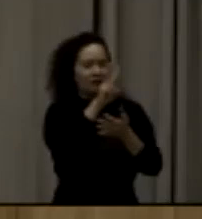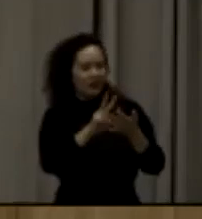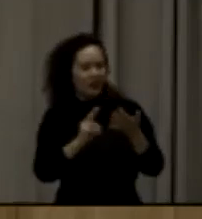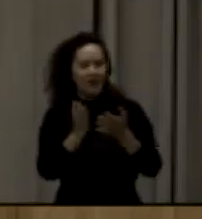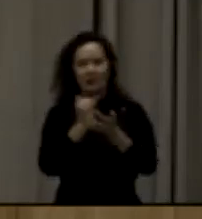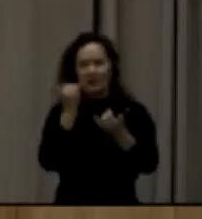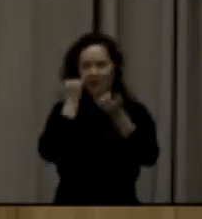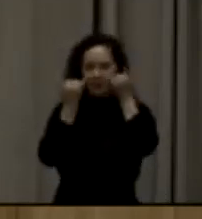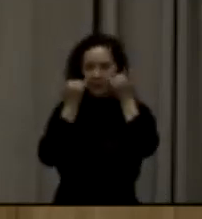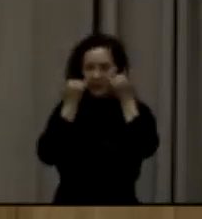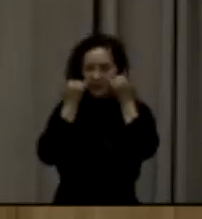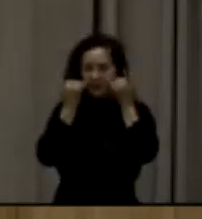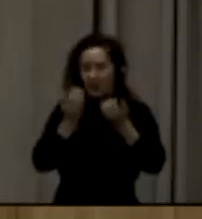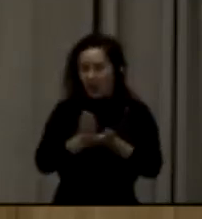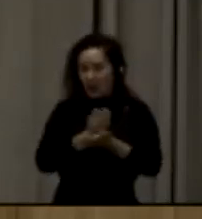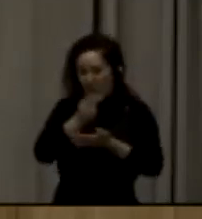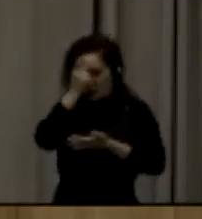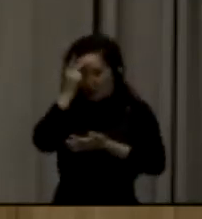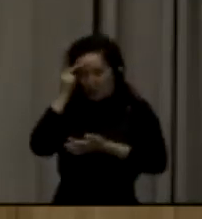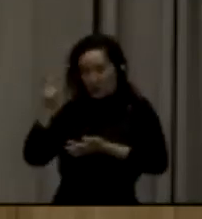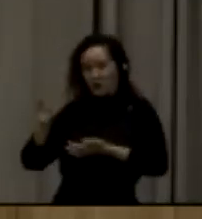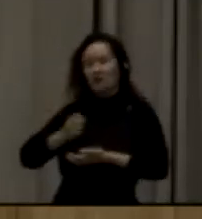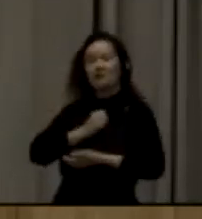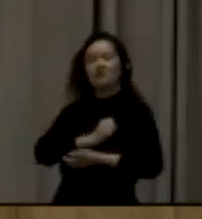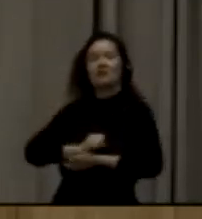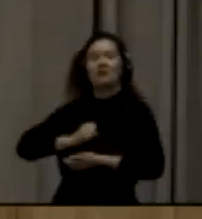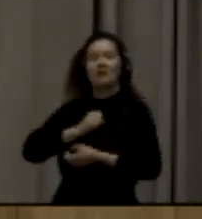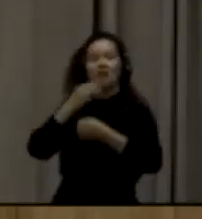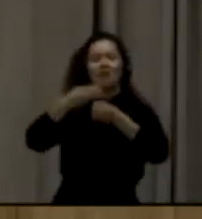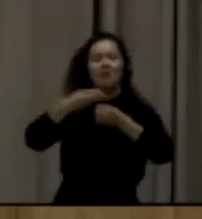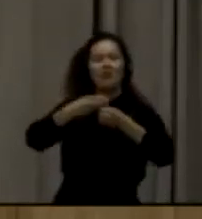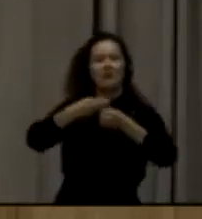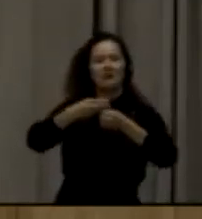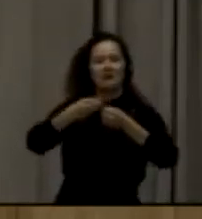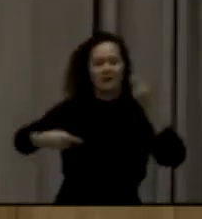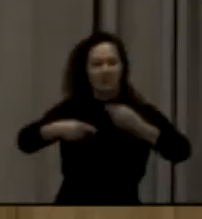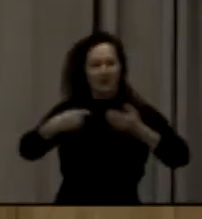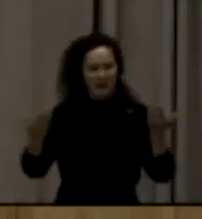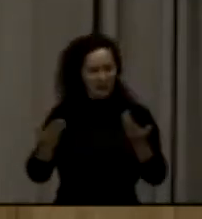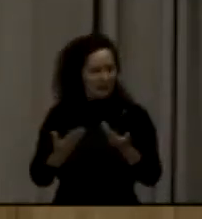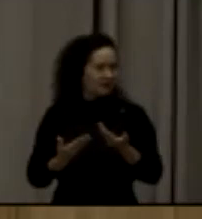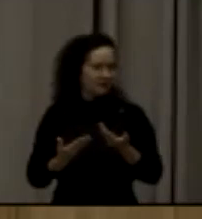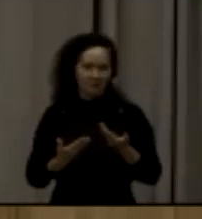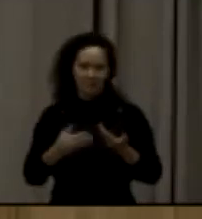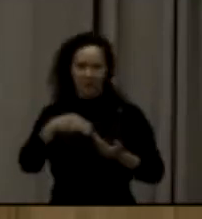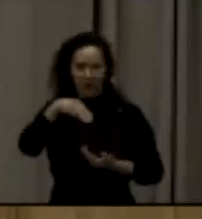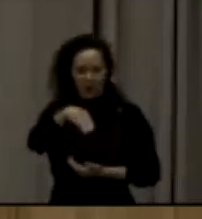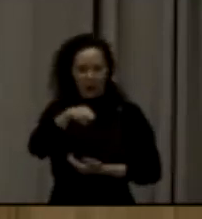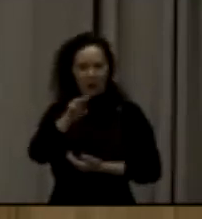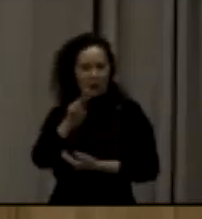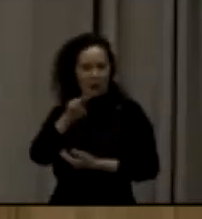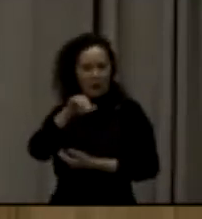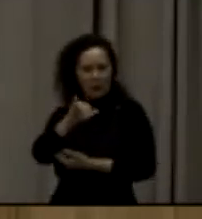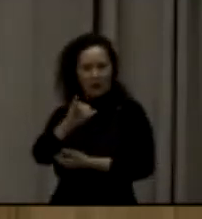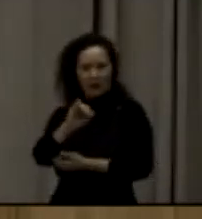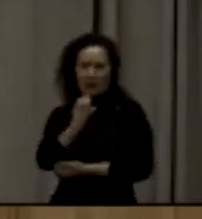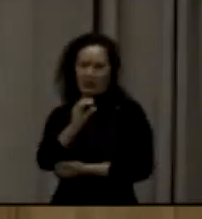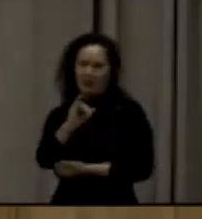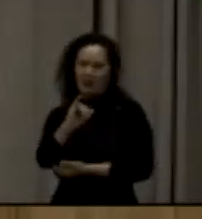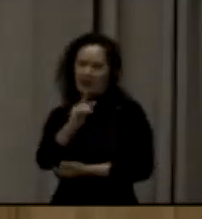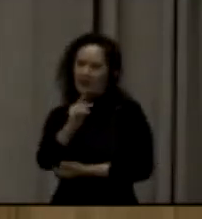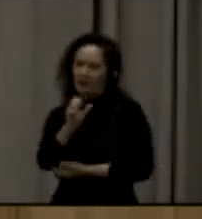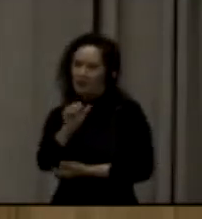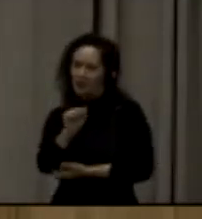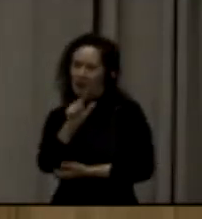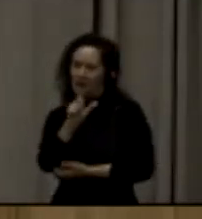saudosistas da municipalização no nosso debate atual. mas de todo modo, a gente sabe que o avanço